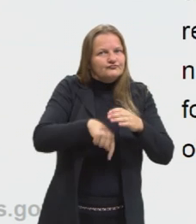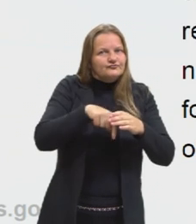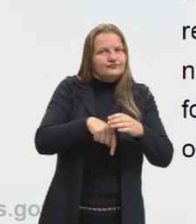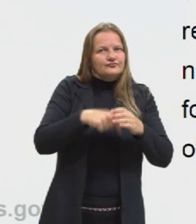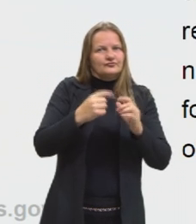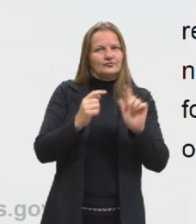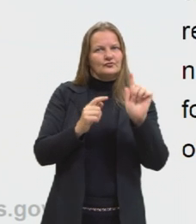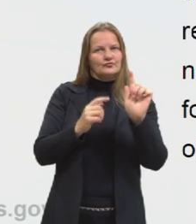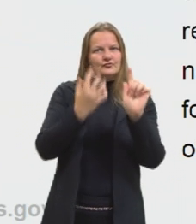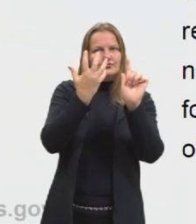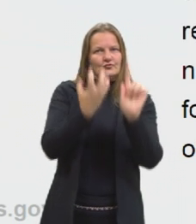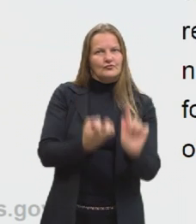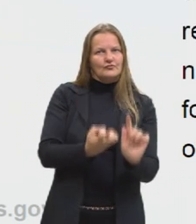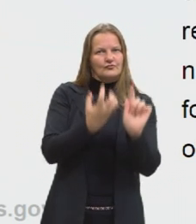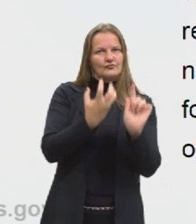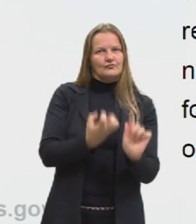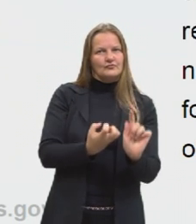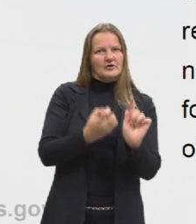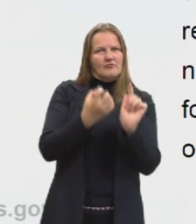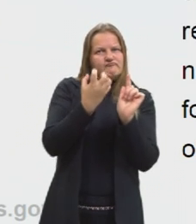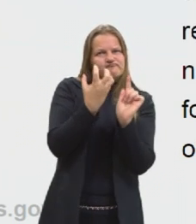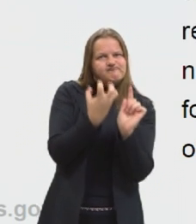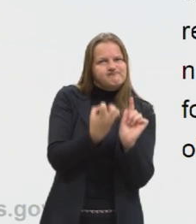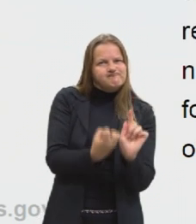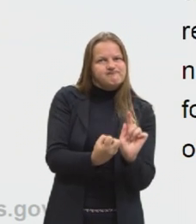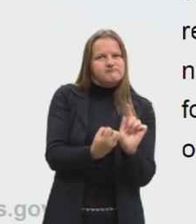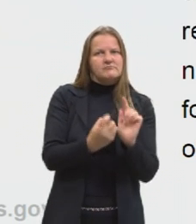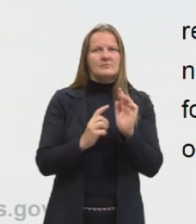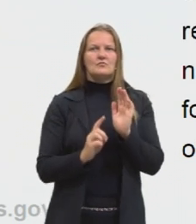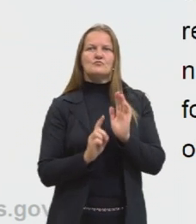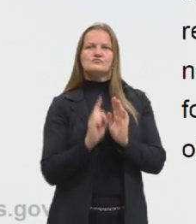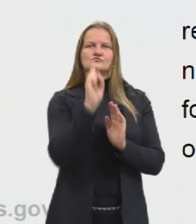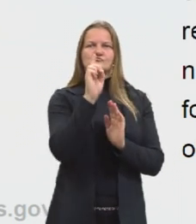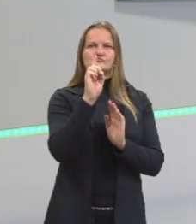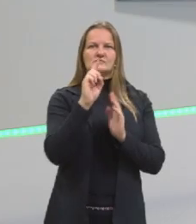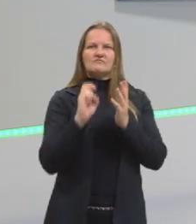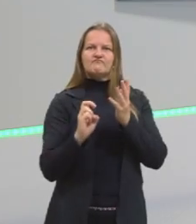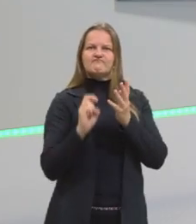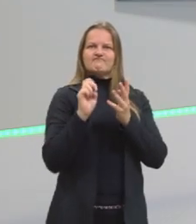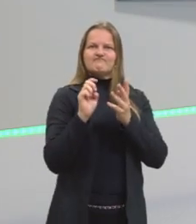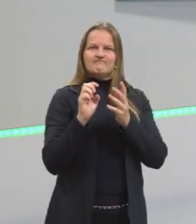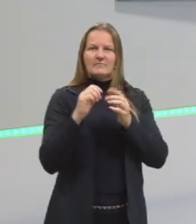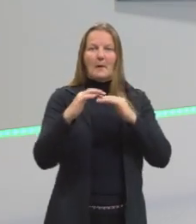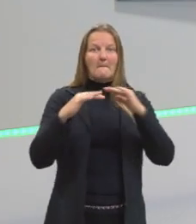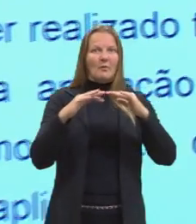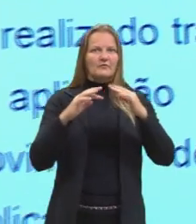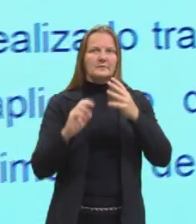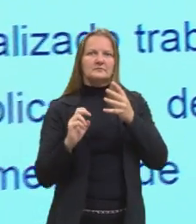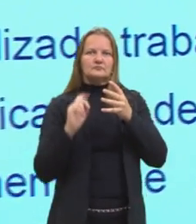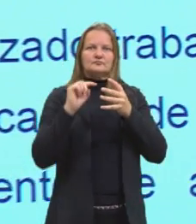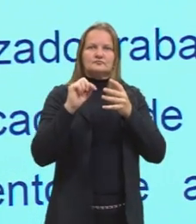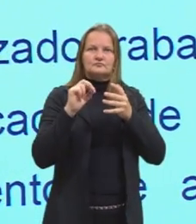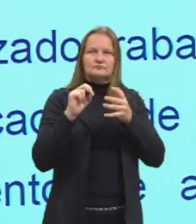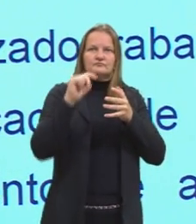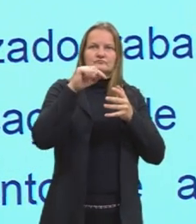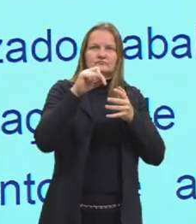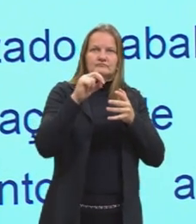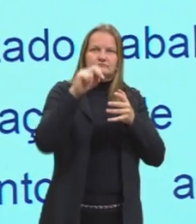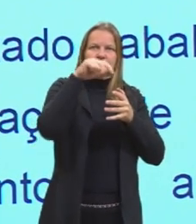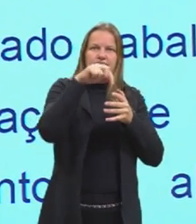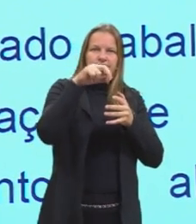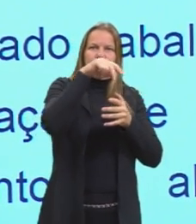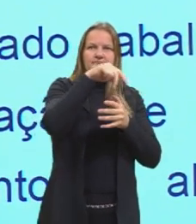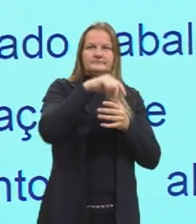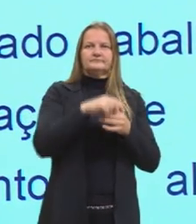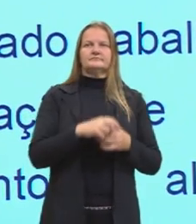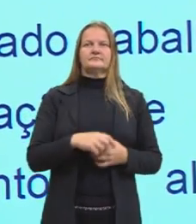gravidade né como a gente falou e aqui a gente tem um vetor de deslocamento certo Lembrando que aqui a